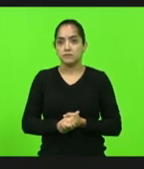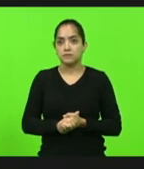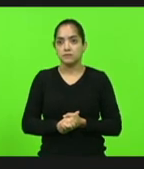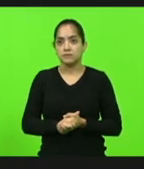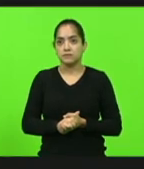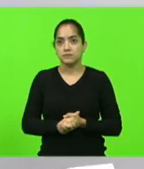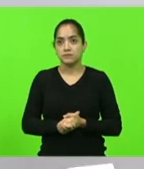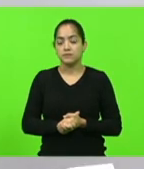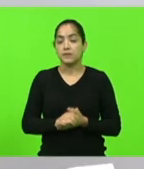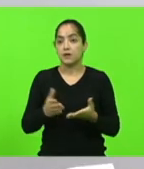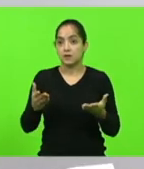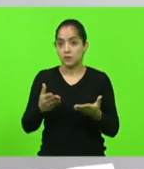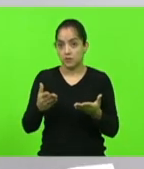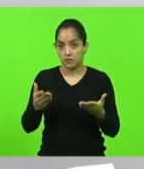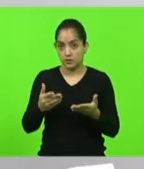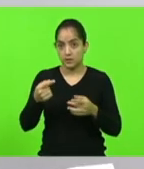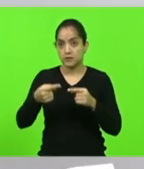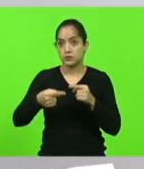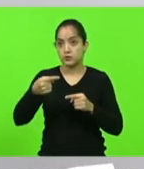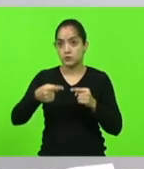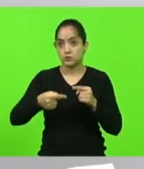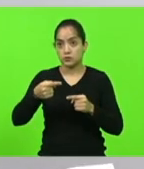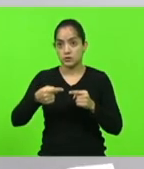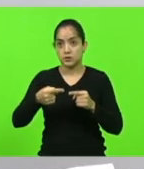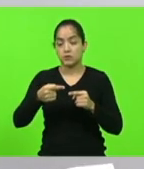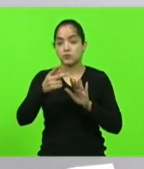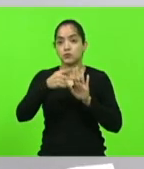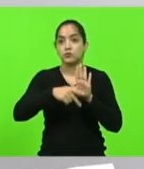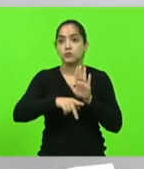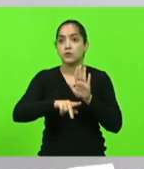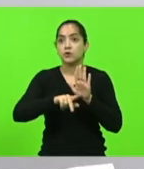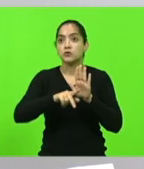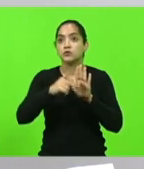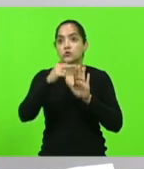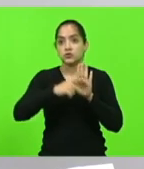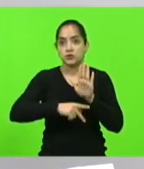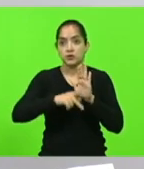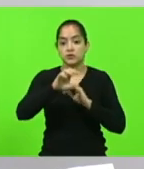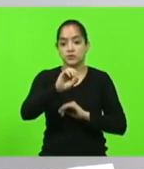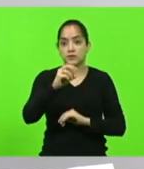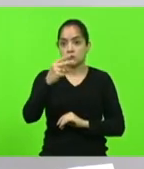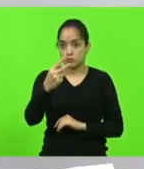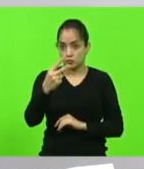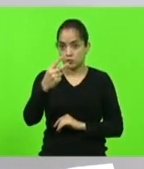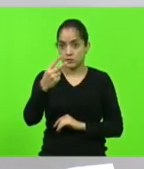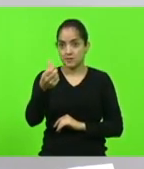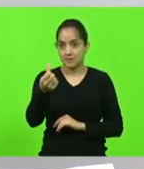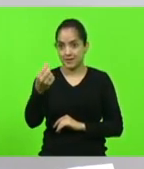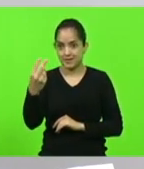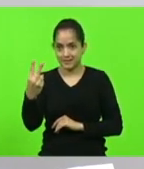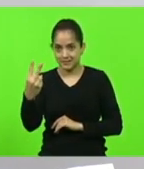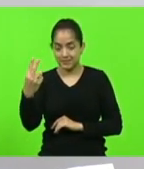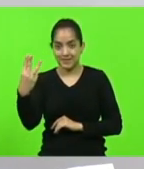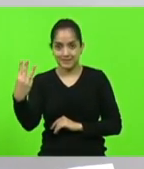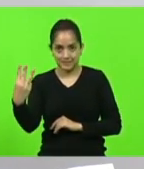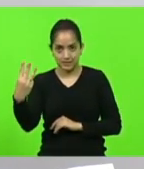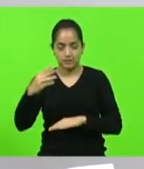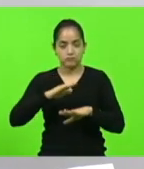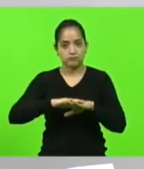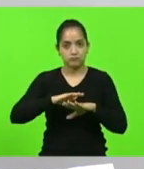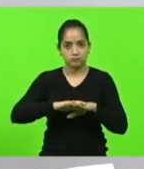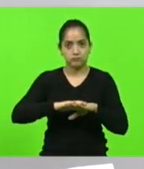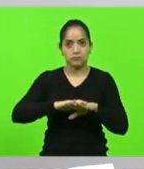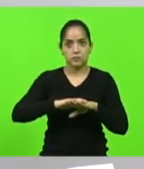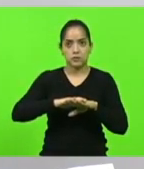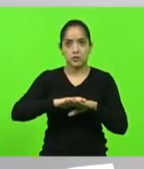a discussão do projeto 0263 de 2019 de autoria do